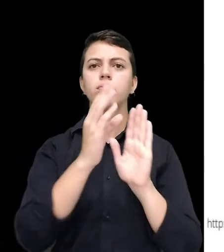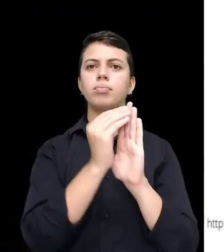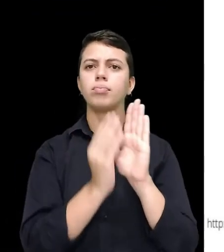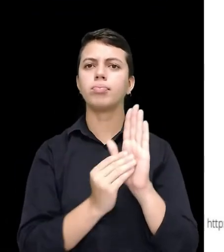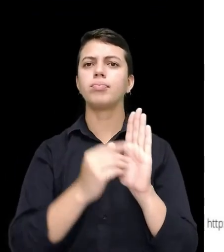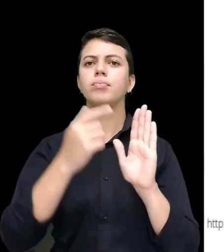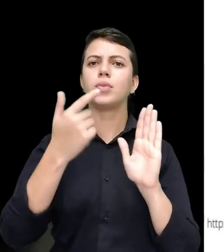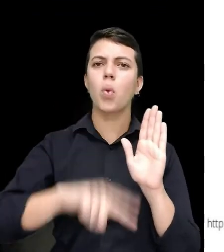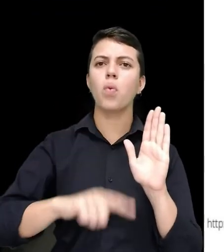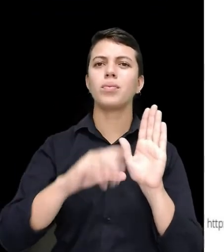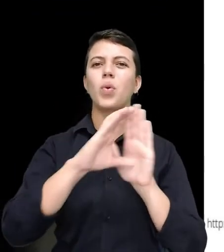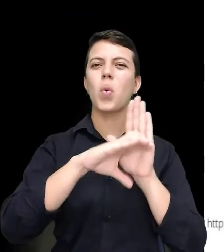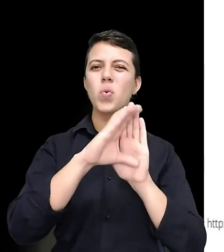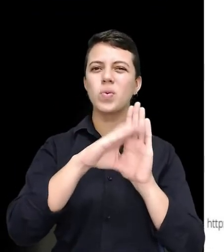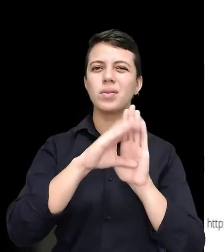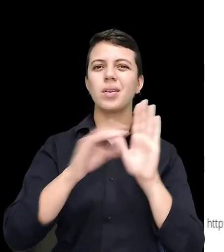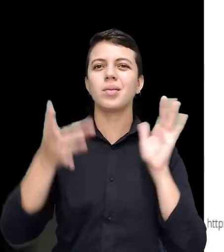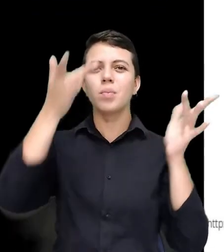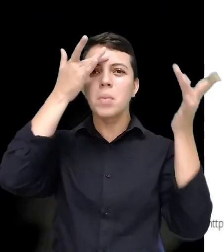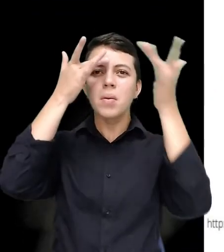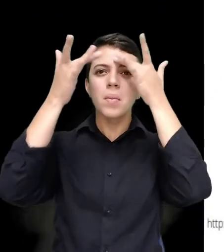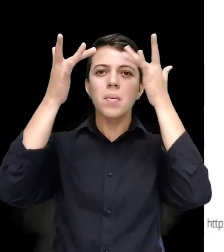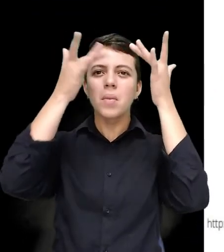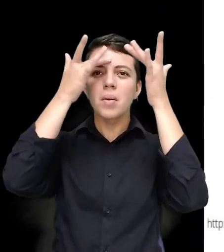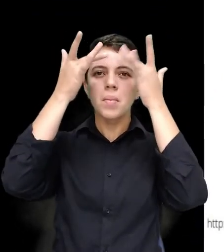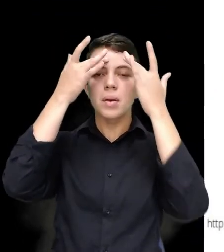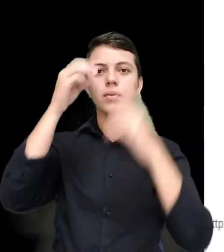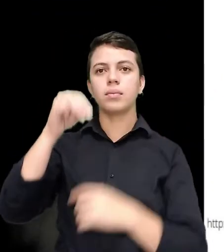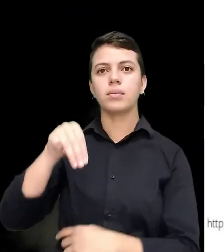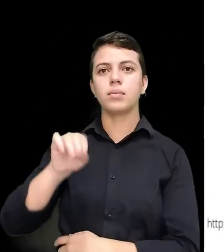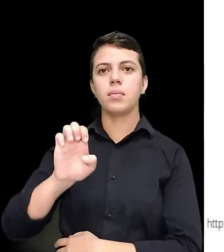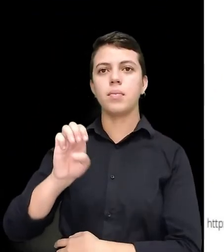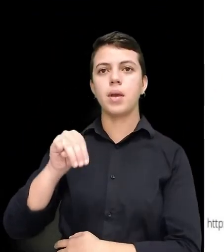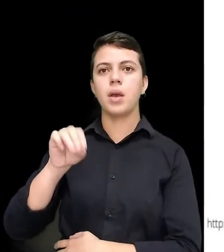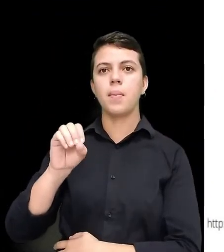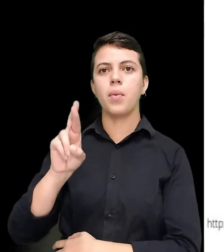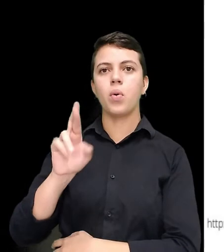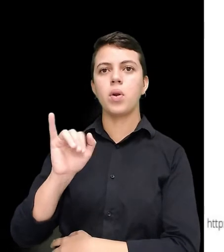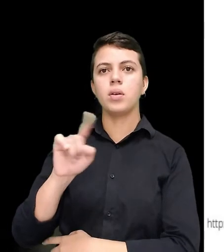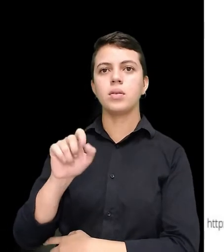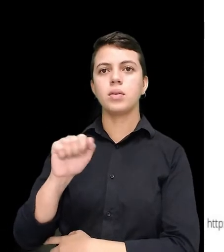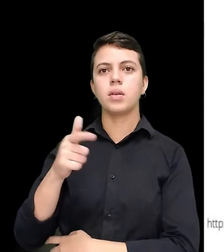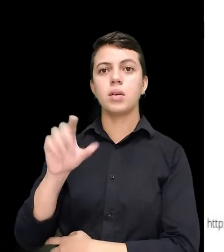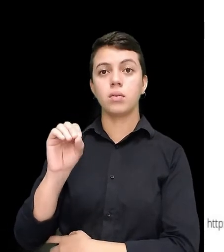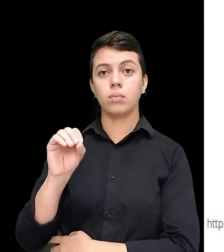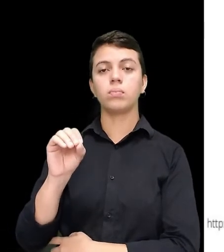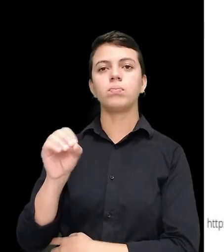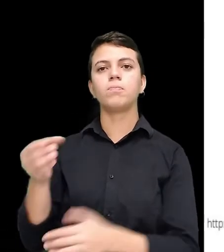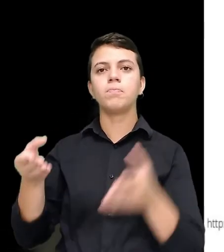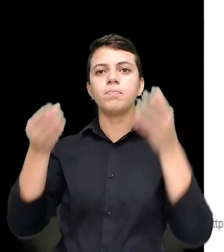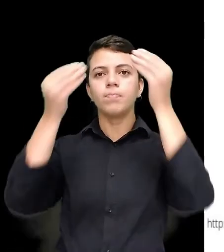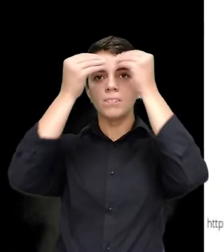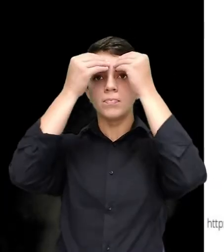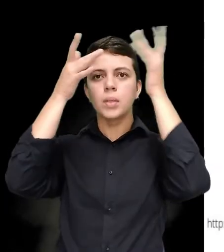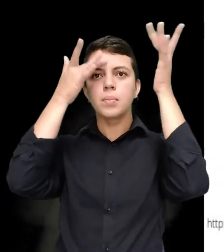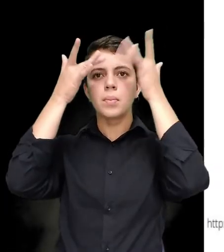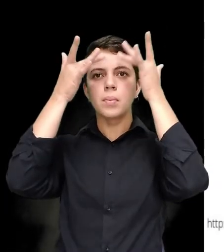de conceitos, de fórmula, de memorização. Esse é um destaque, né, para essa tendência